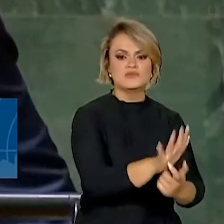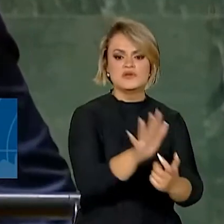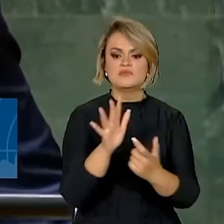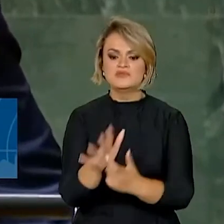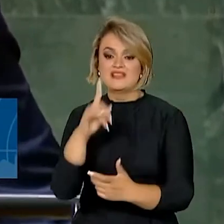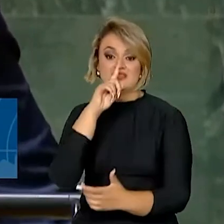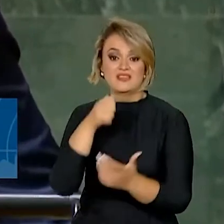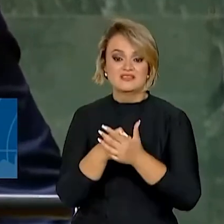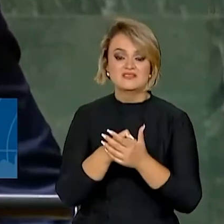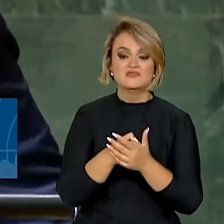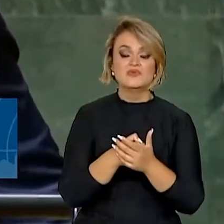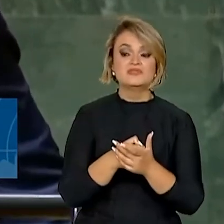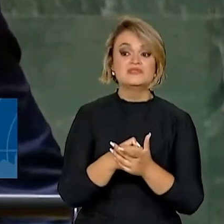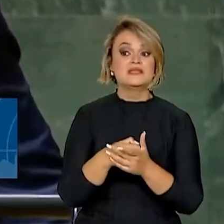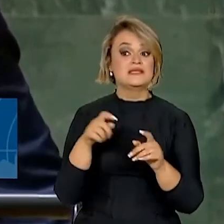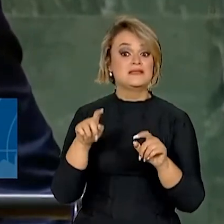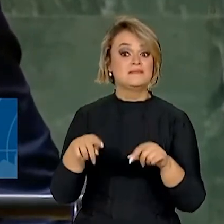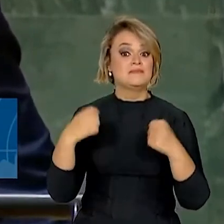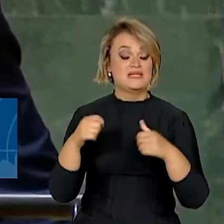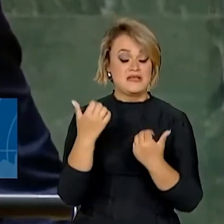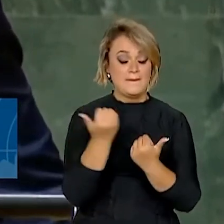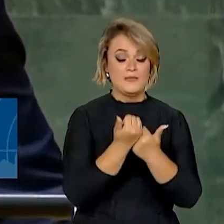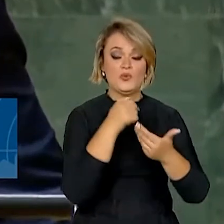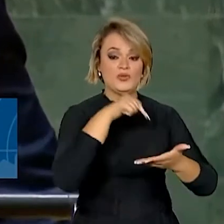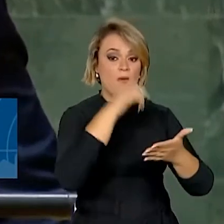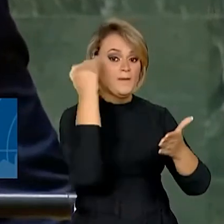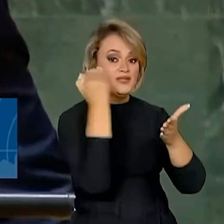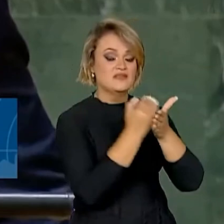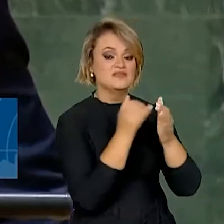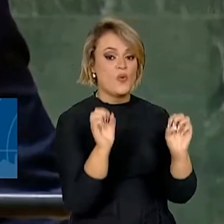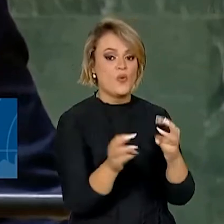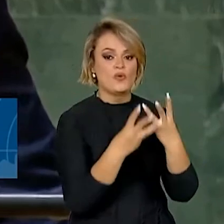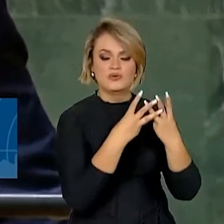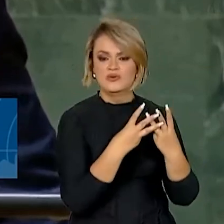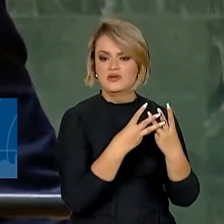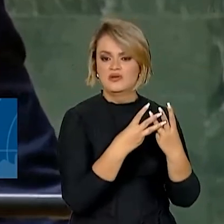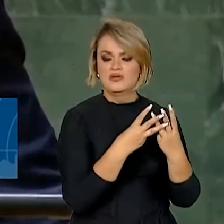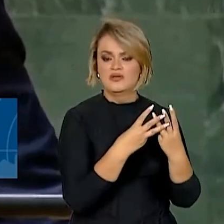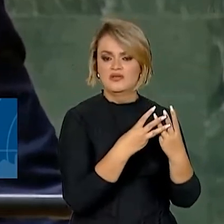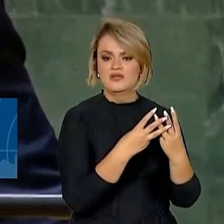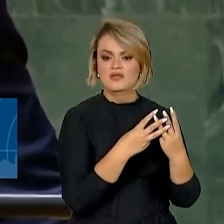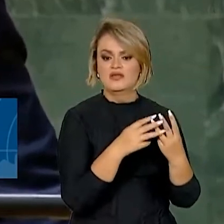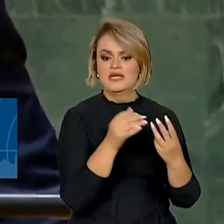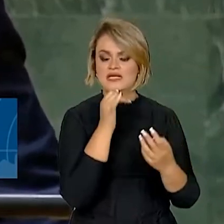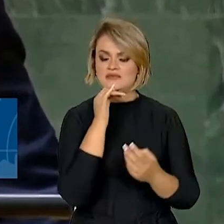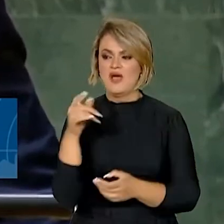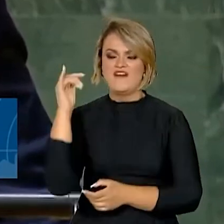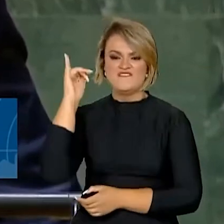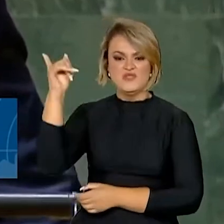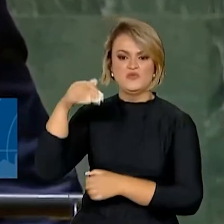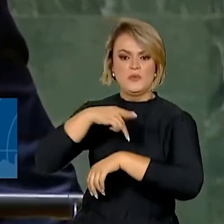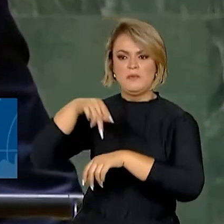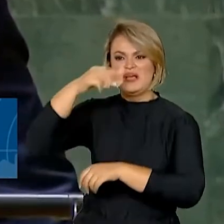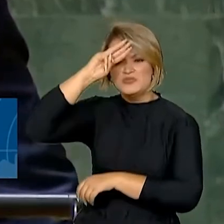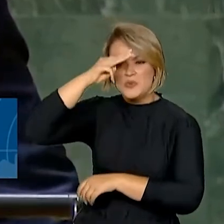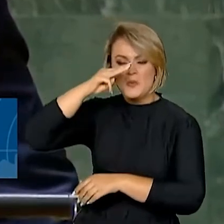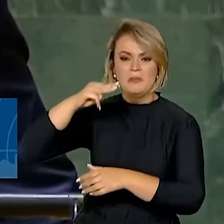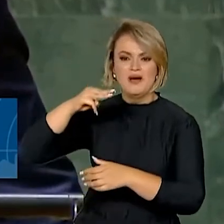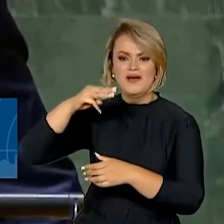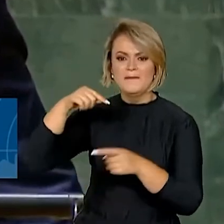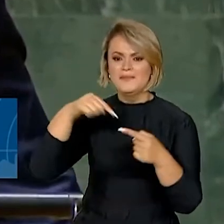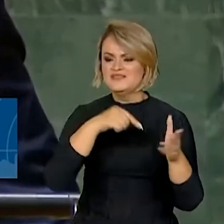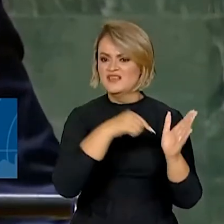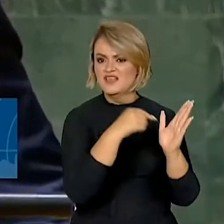medidas tomadas sem amparo na Carta da ONU, como o embargo econômico e financeiro imposto a Cuba e a tentativa